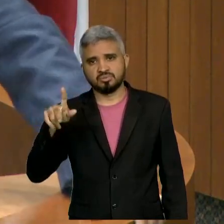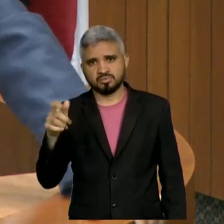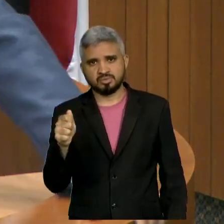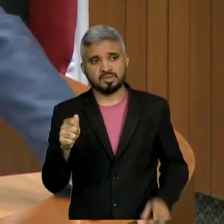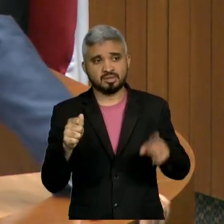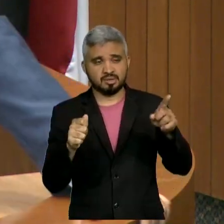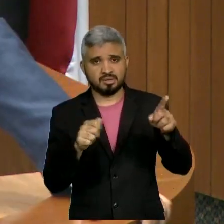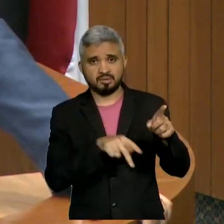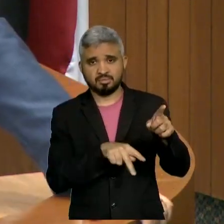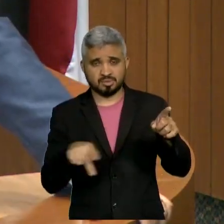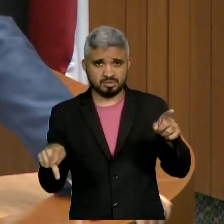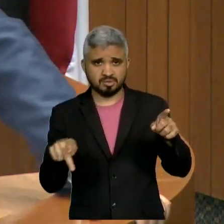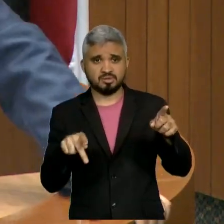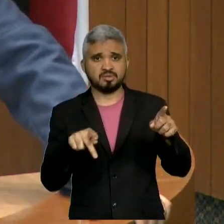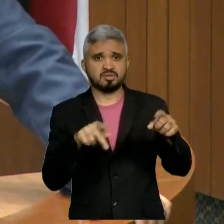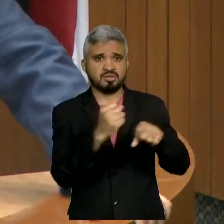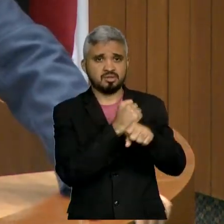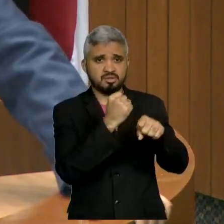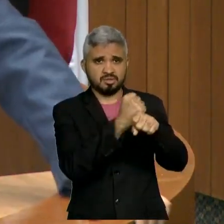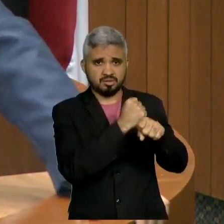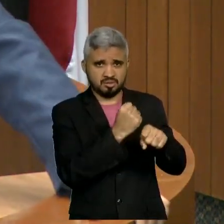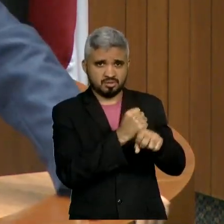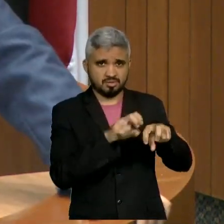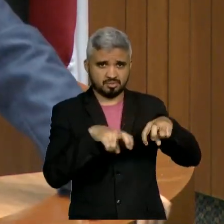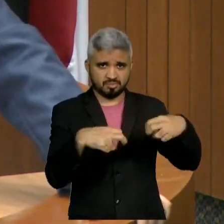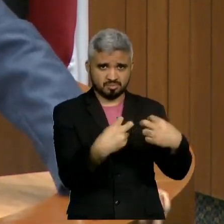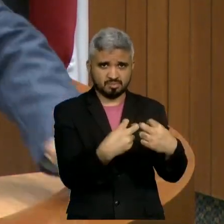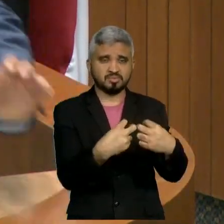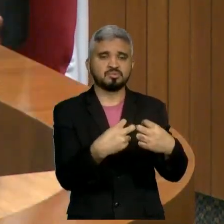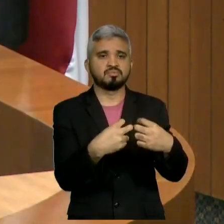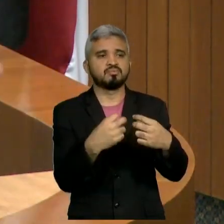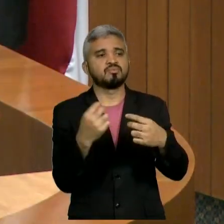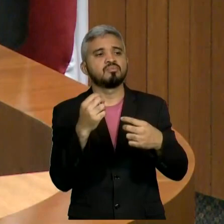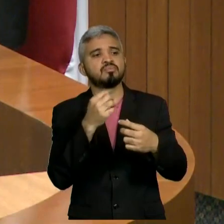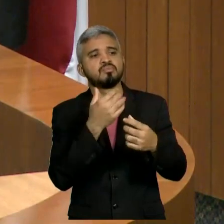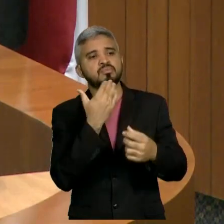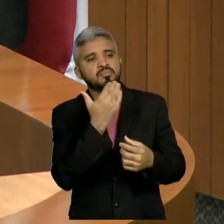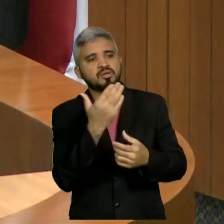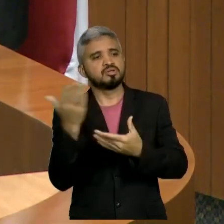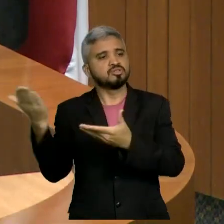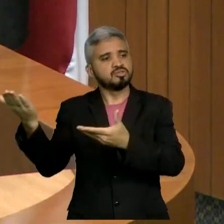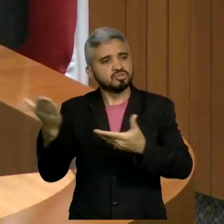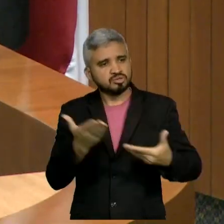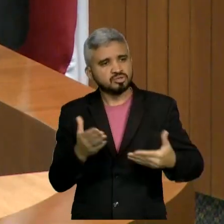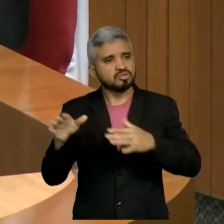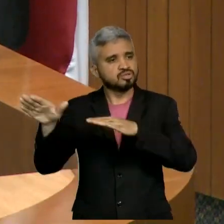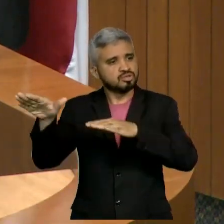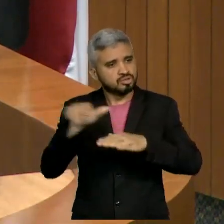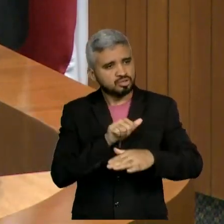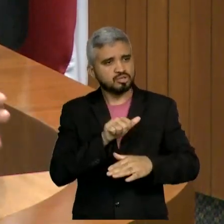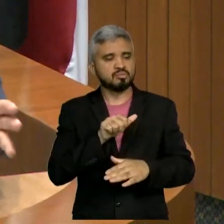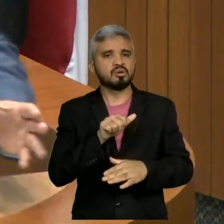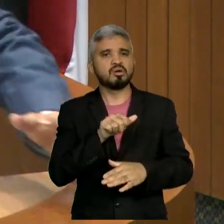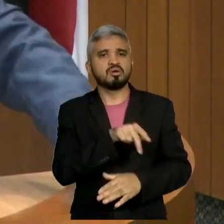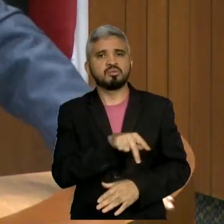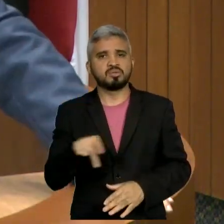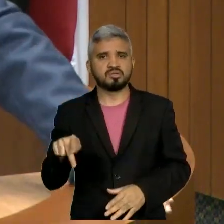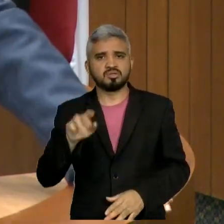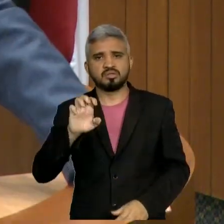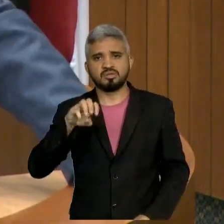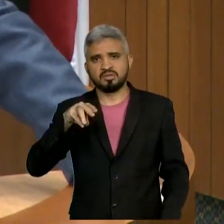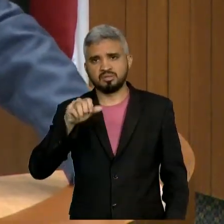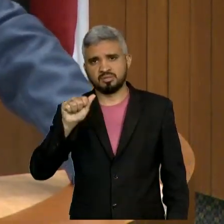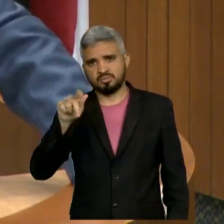possa dialogar, possa sugerir, possa escutar, e assim nós criarmos diretrizes para